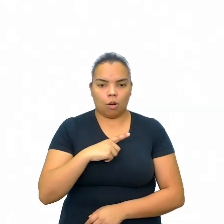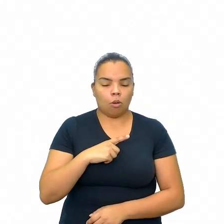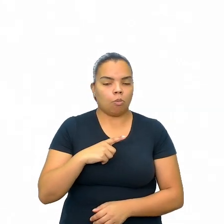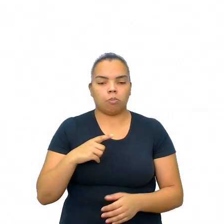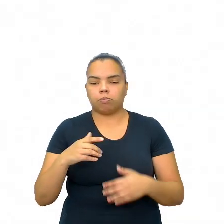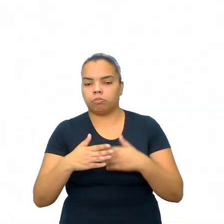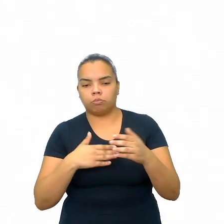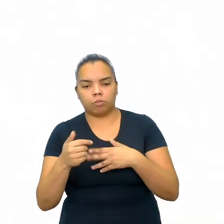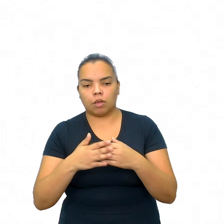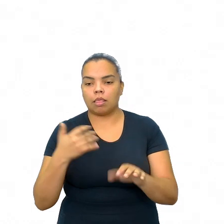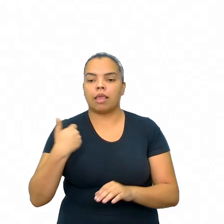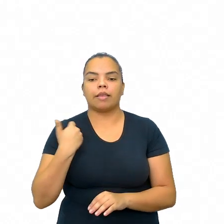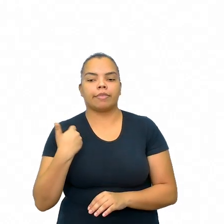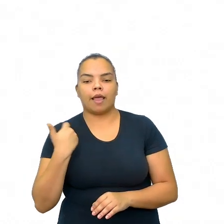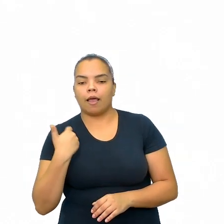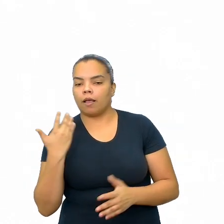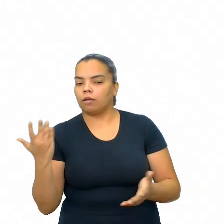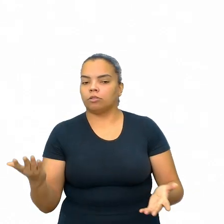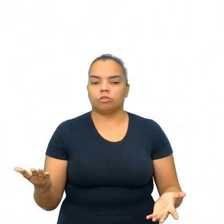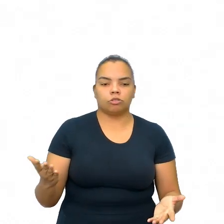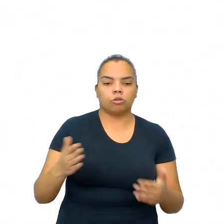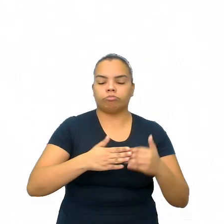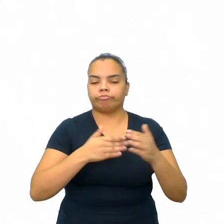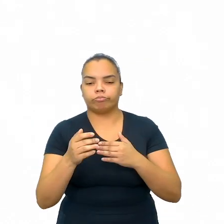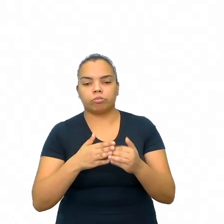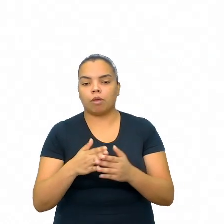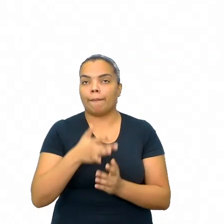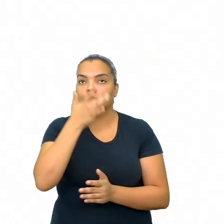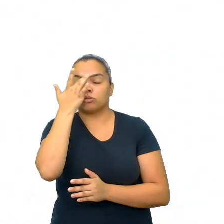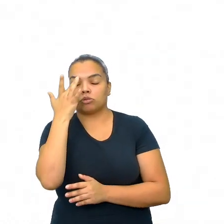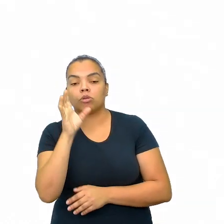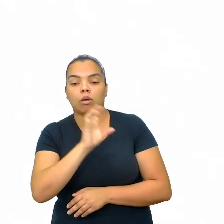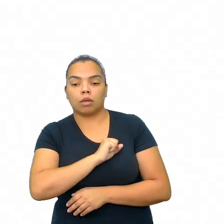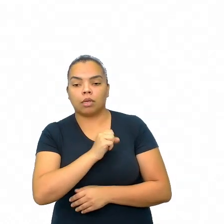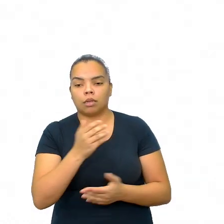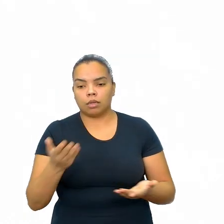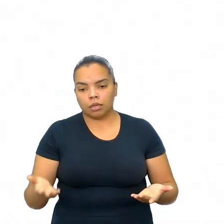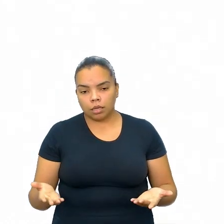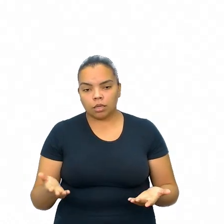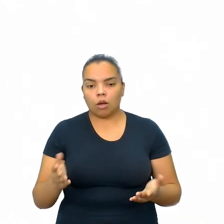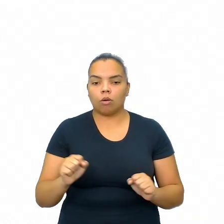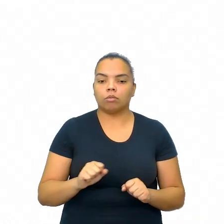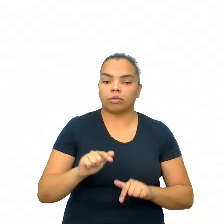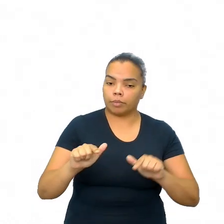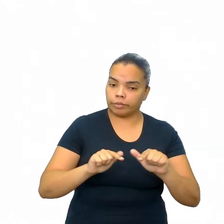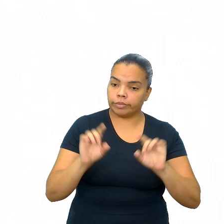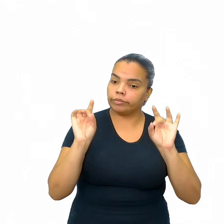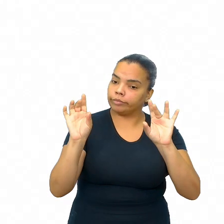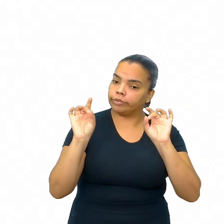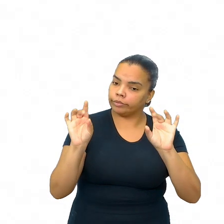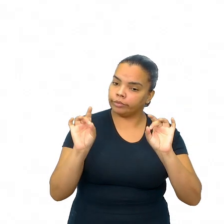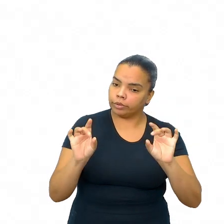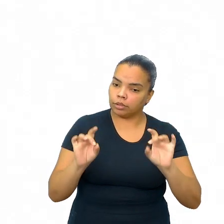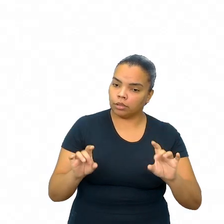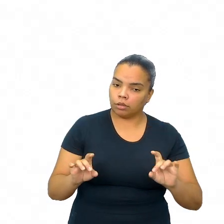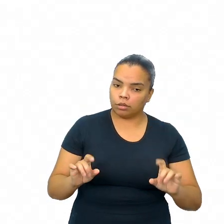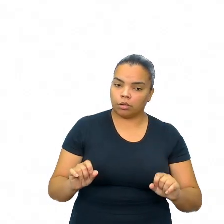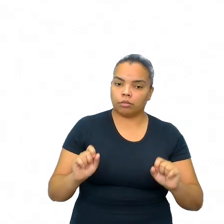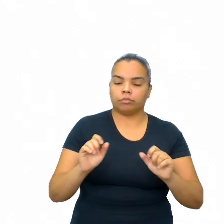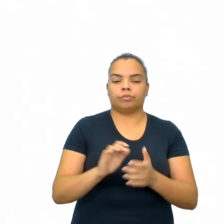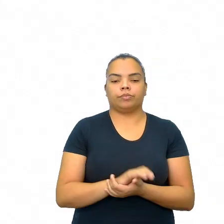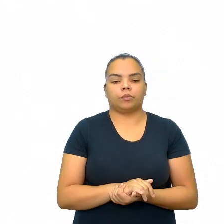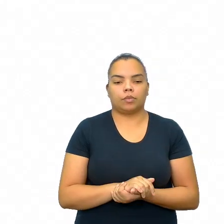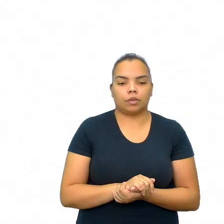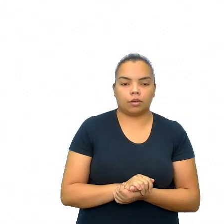dele, ou porque é um número de alguém querido, e especialmente porque trabalhamos com o calendário.